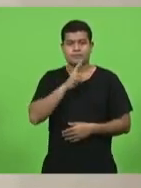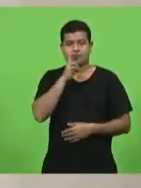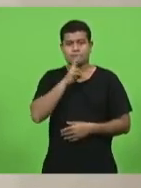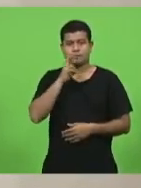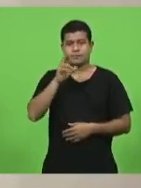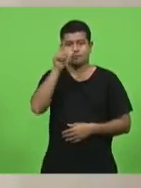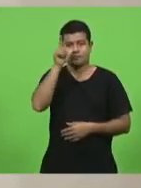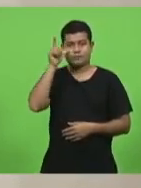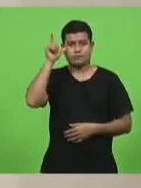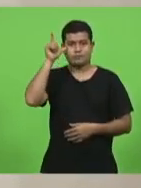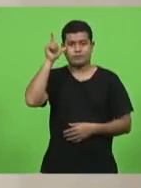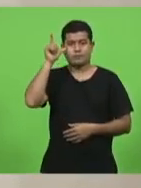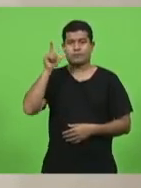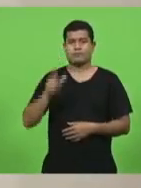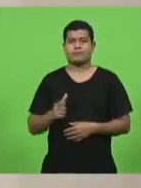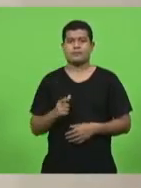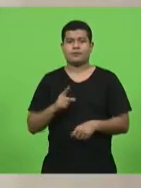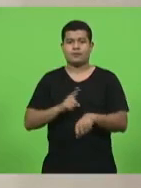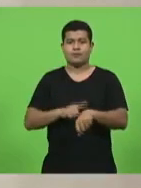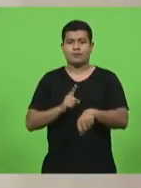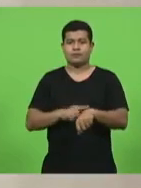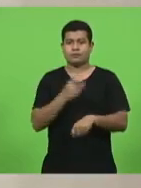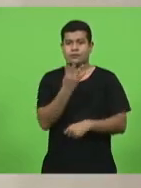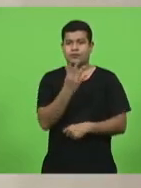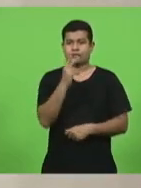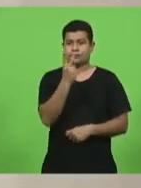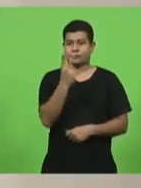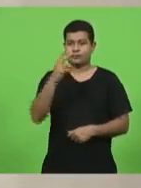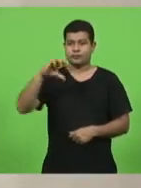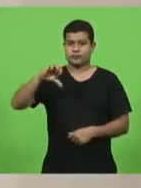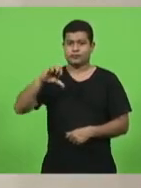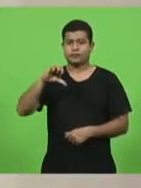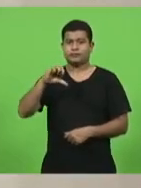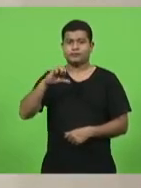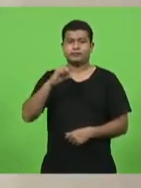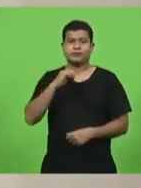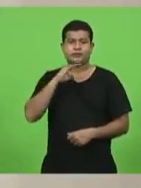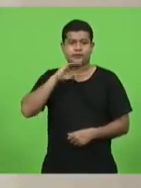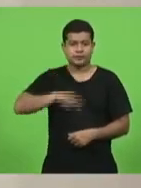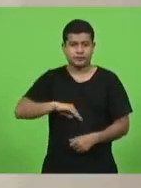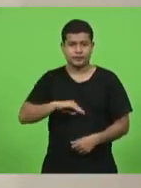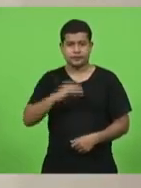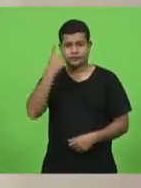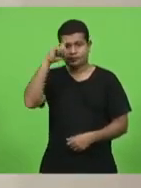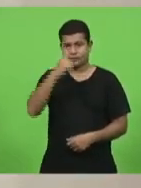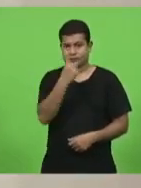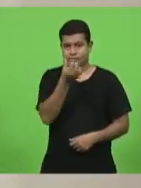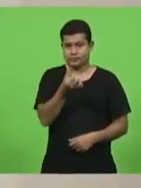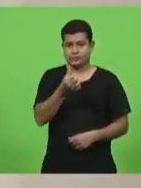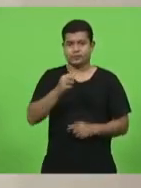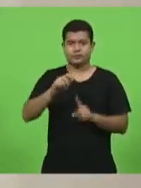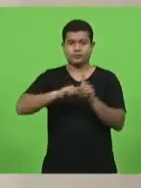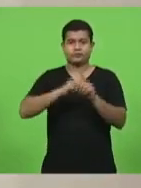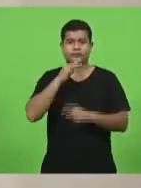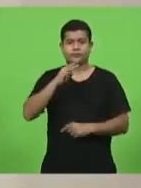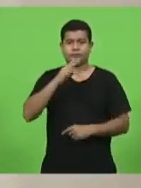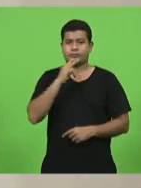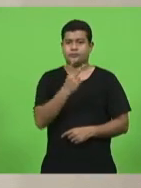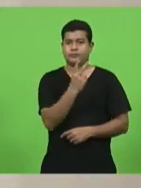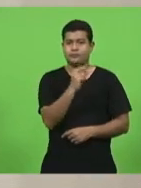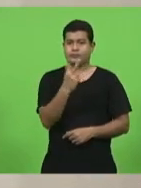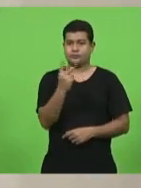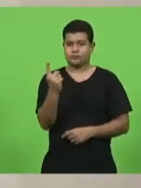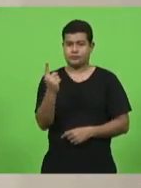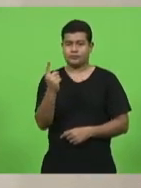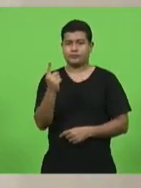Laércio Schuster, às 16 horas e 29 minutos do dia 16 do mês de março de 2021, nesta